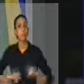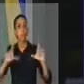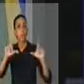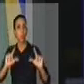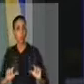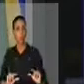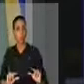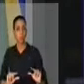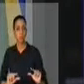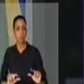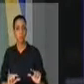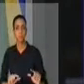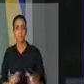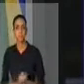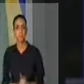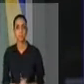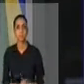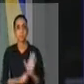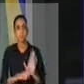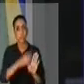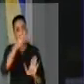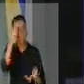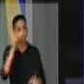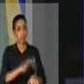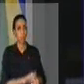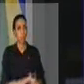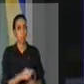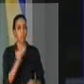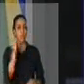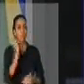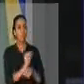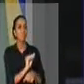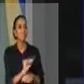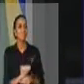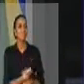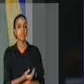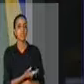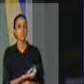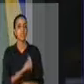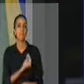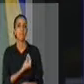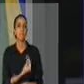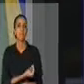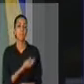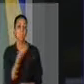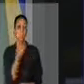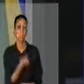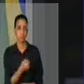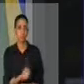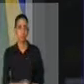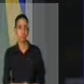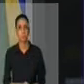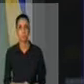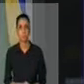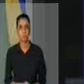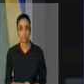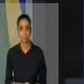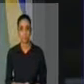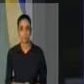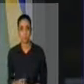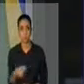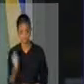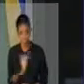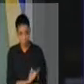pessoas e fazendo com que eles tenham uma melhor qualidade de vida. Eu acho que essa é a nossa posição, mas é preciso que nós,